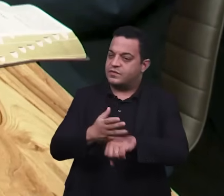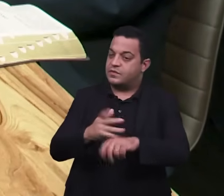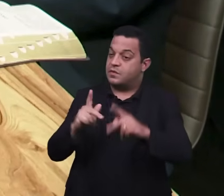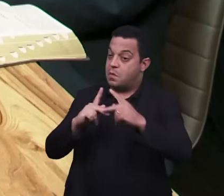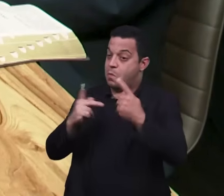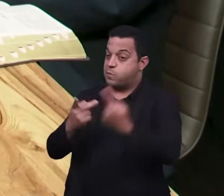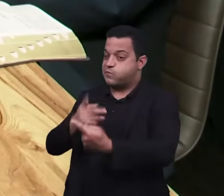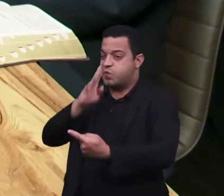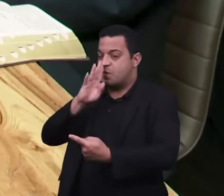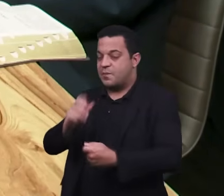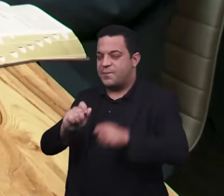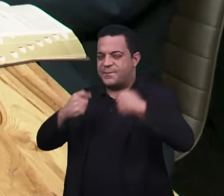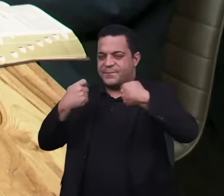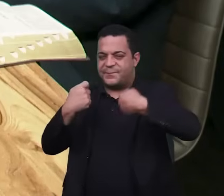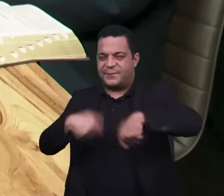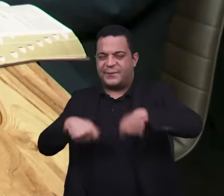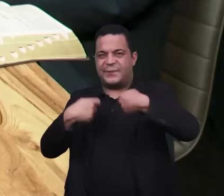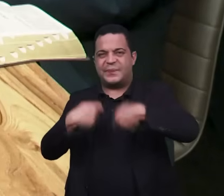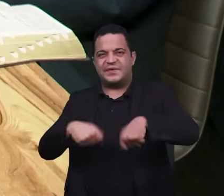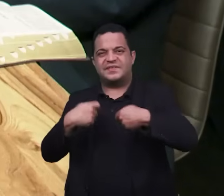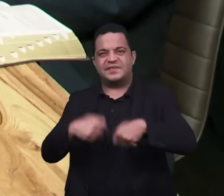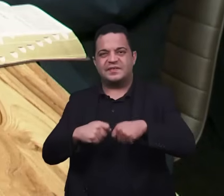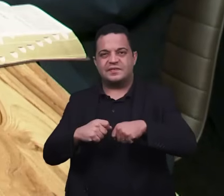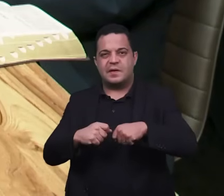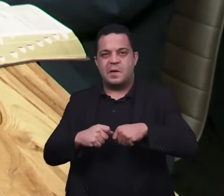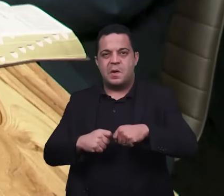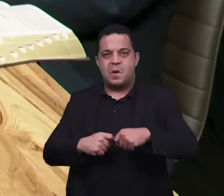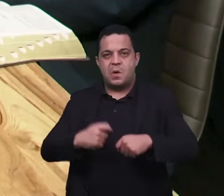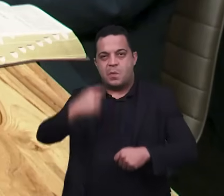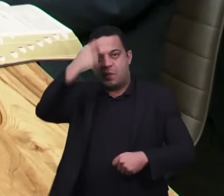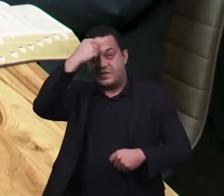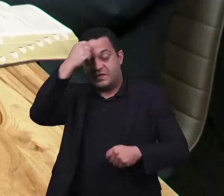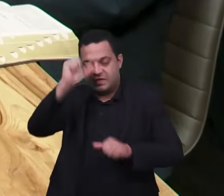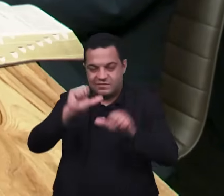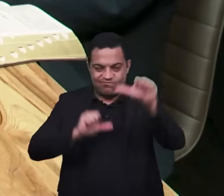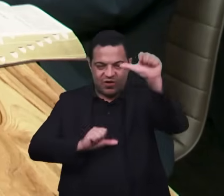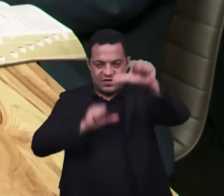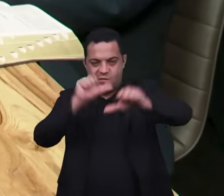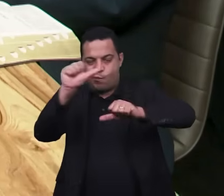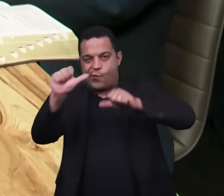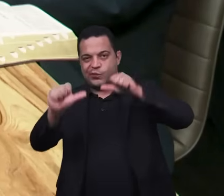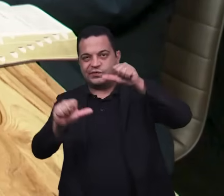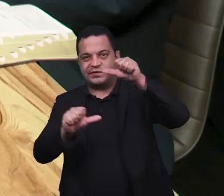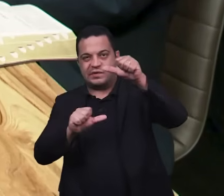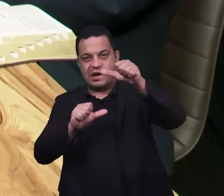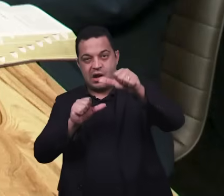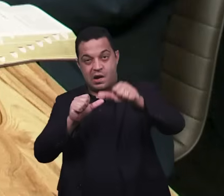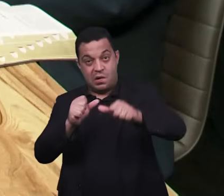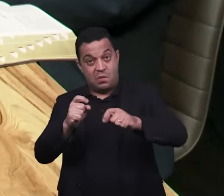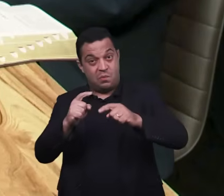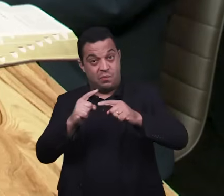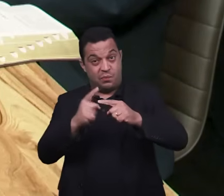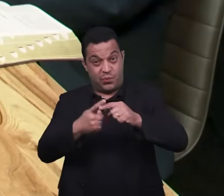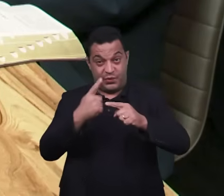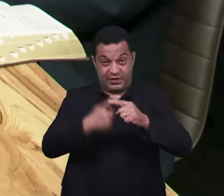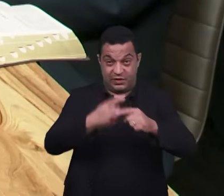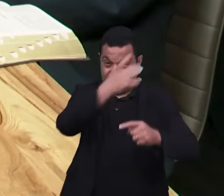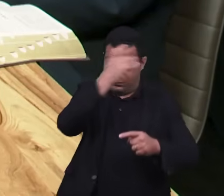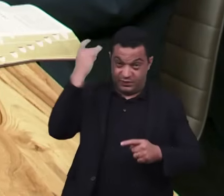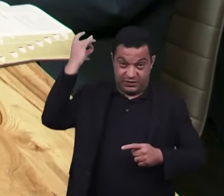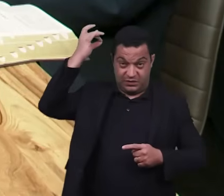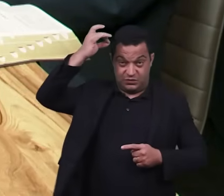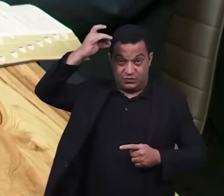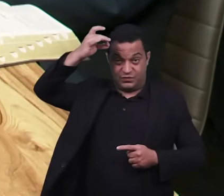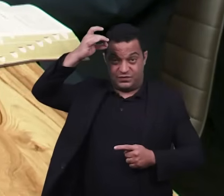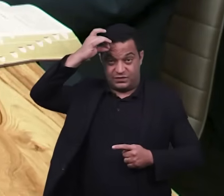tem de se repensar a sua posição até para benefício dele, porque a situação dele não vai ser muito boa para